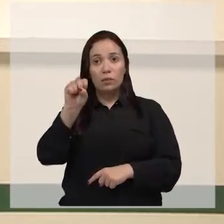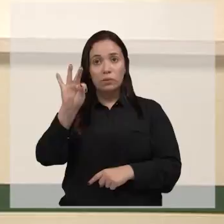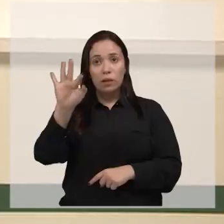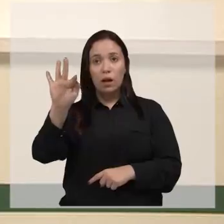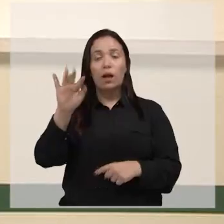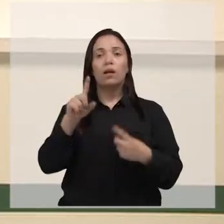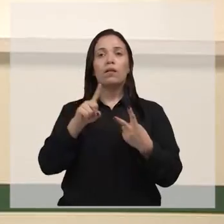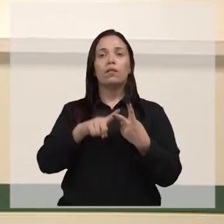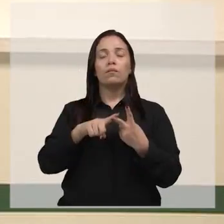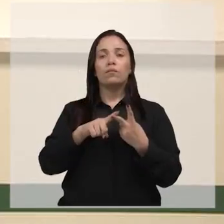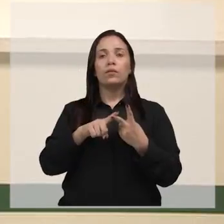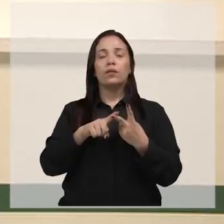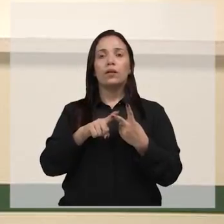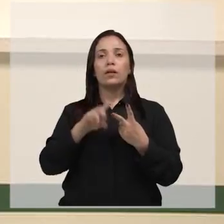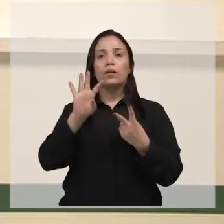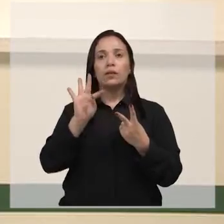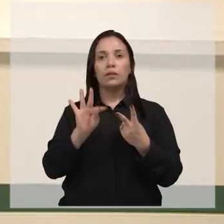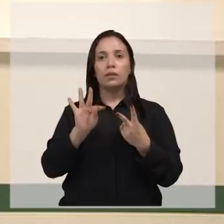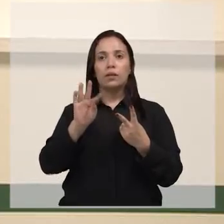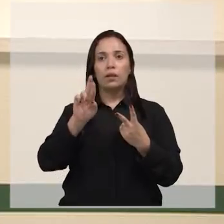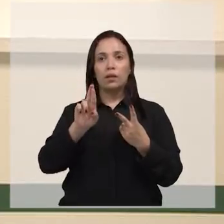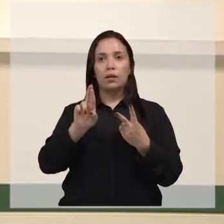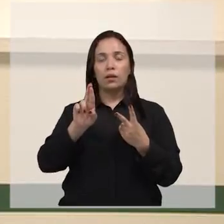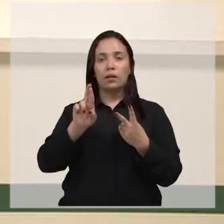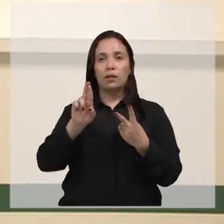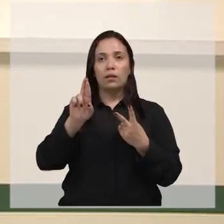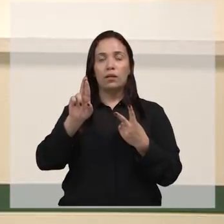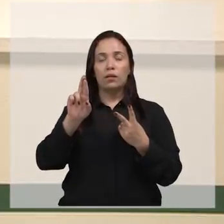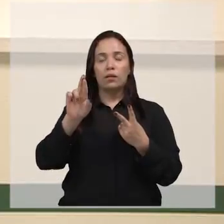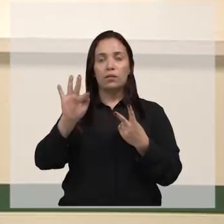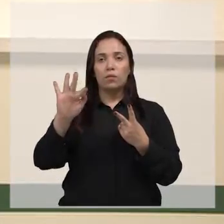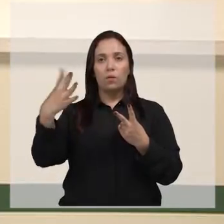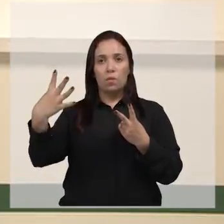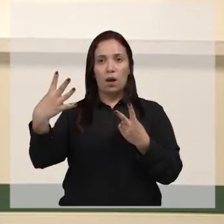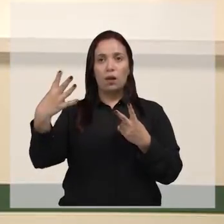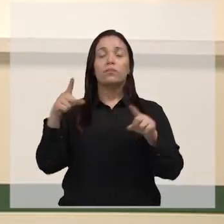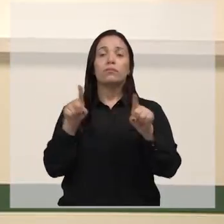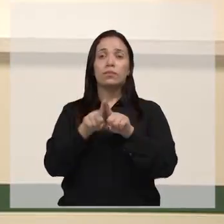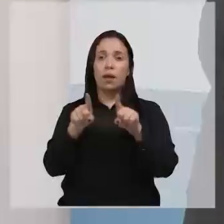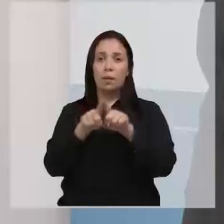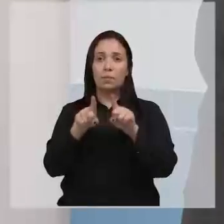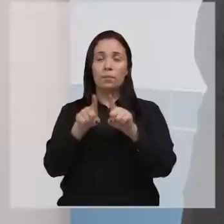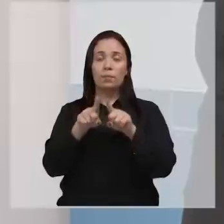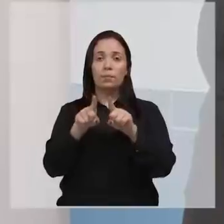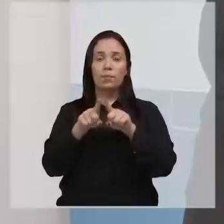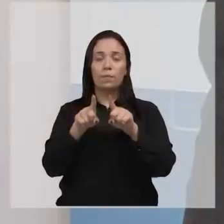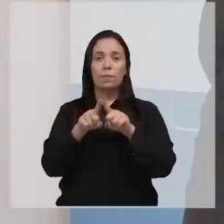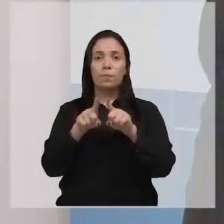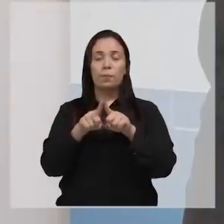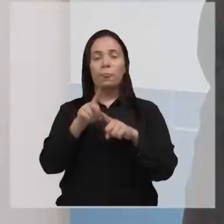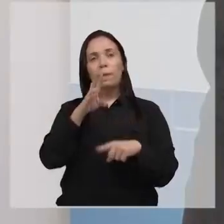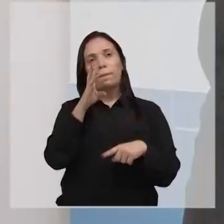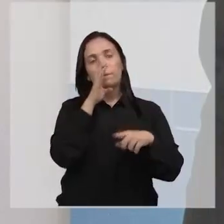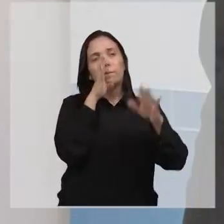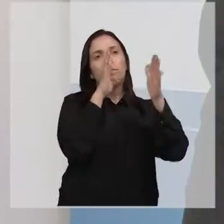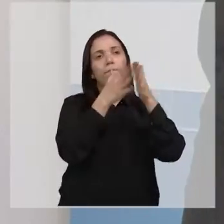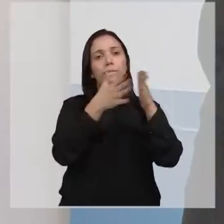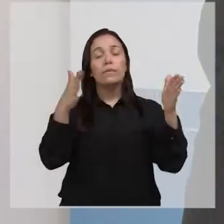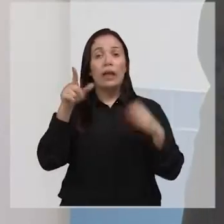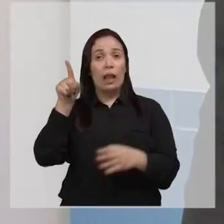também do Tribunal Regional, o TRF4, né? E que, por sinal, Luiz, eu ia me esquecendo,